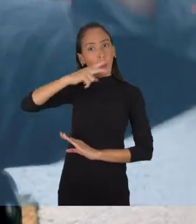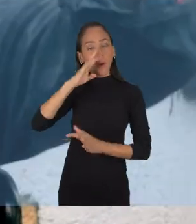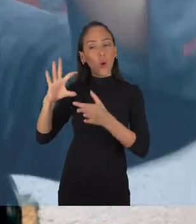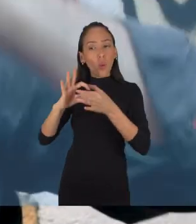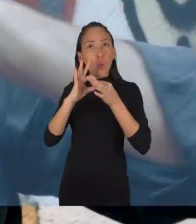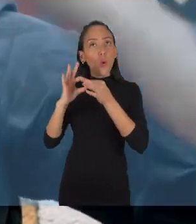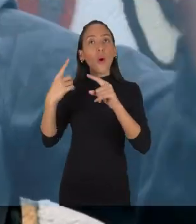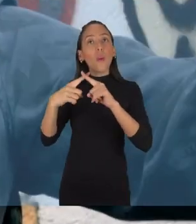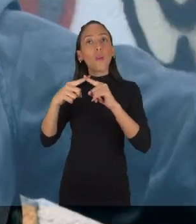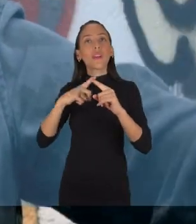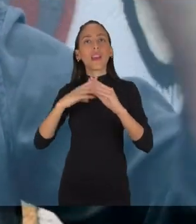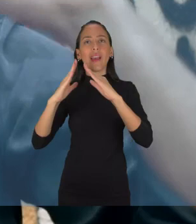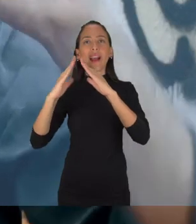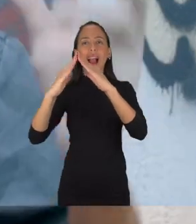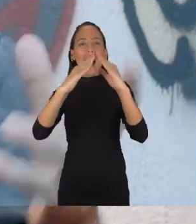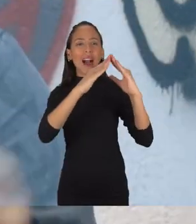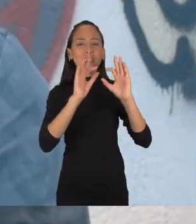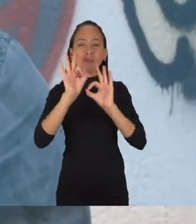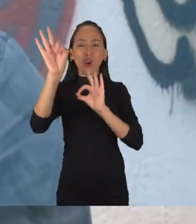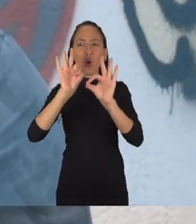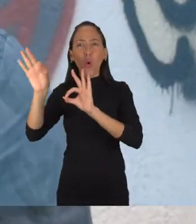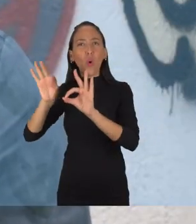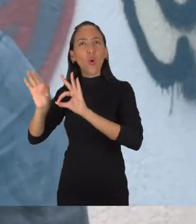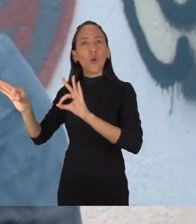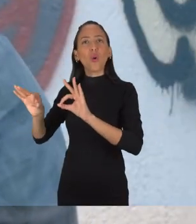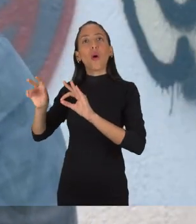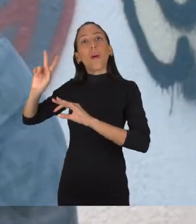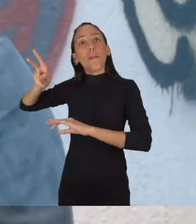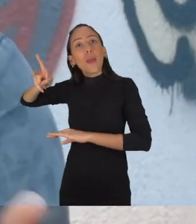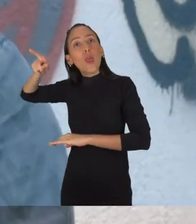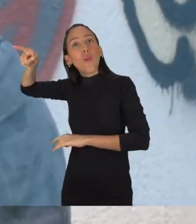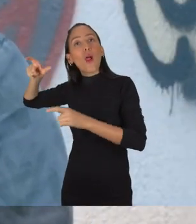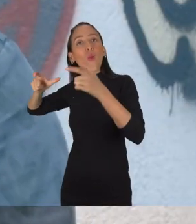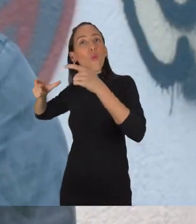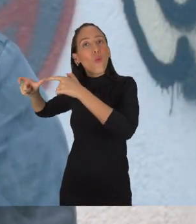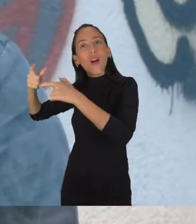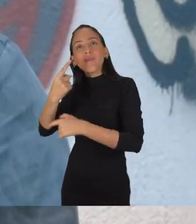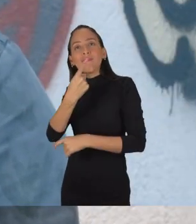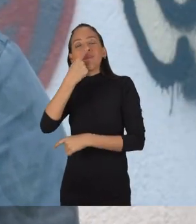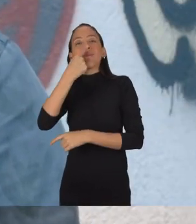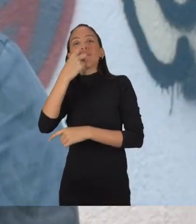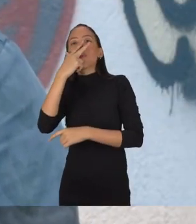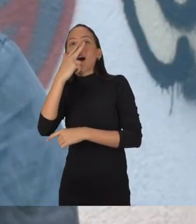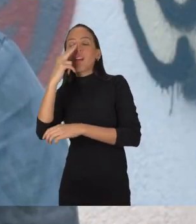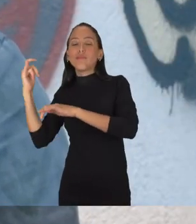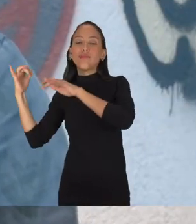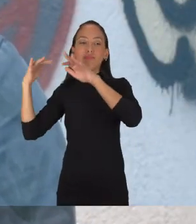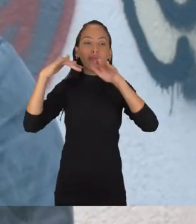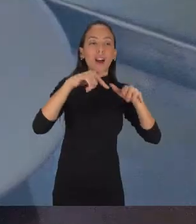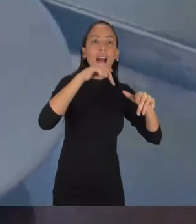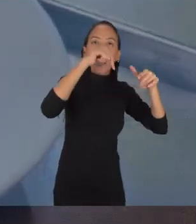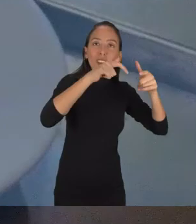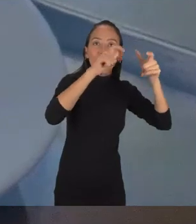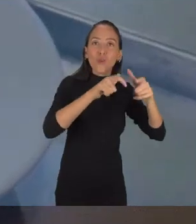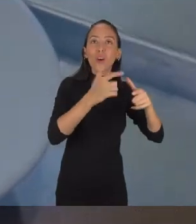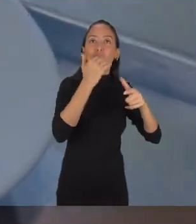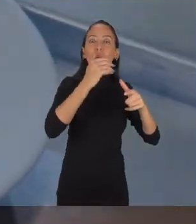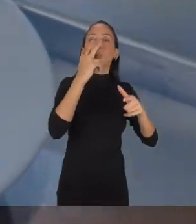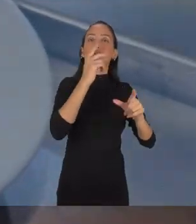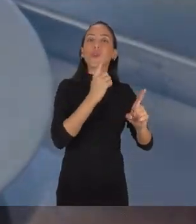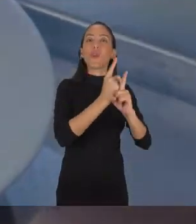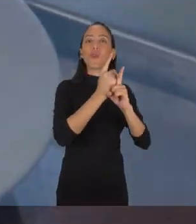distantes a quilômetros e quilômetros de vários países, mas que saíram dos mesmos vilarejos e do mesmo lugar, né, que no fundo é a Palestina.